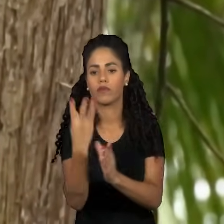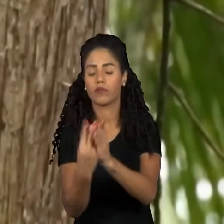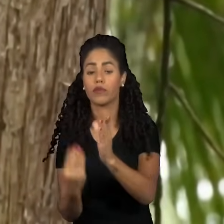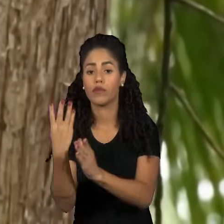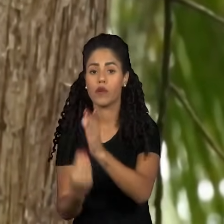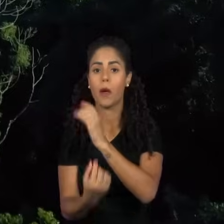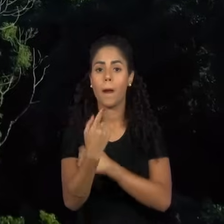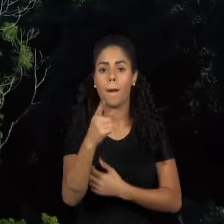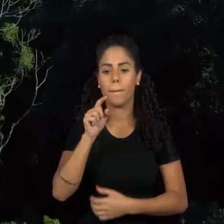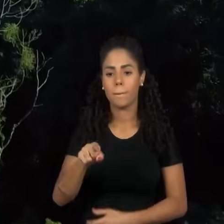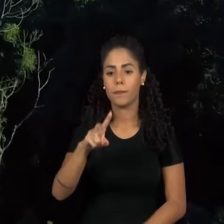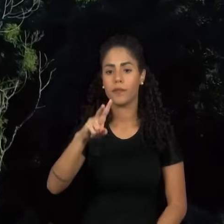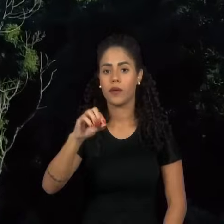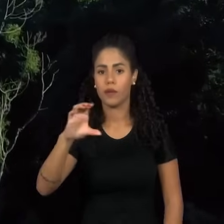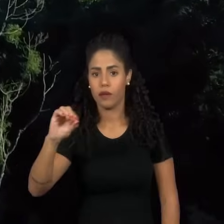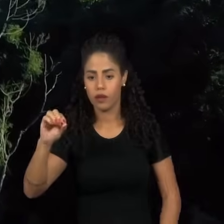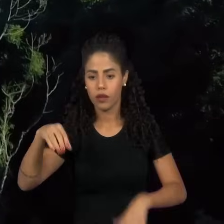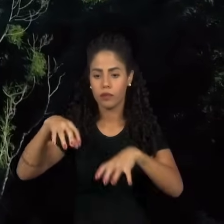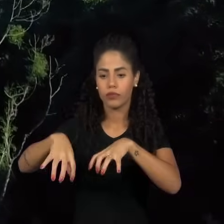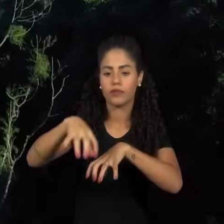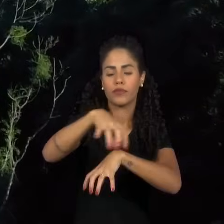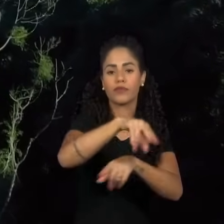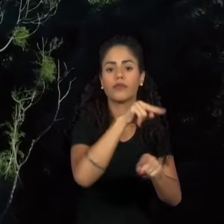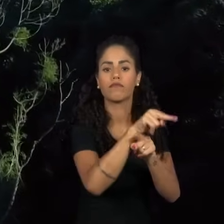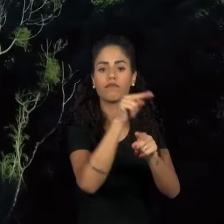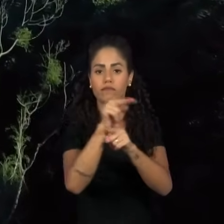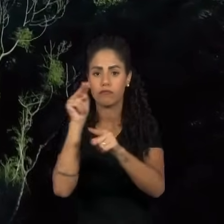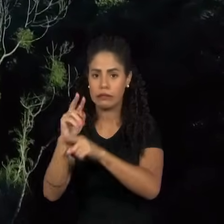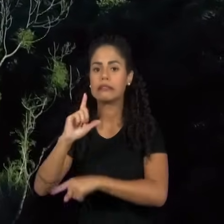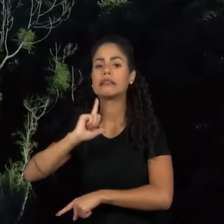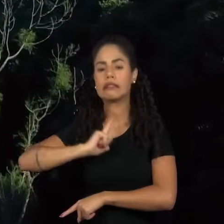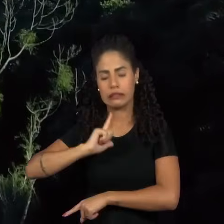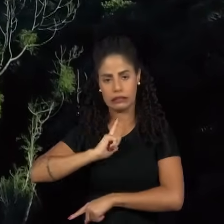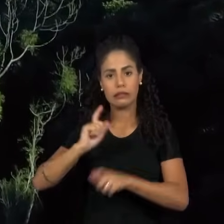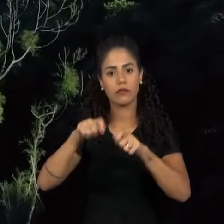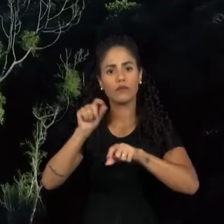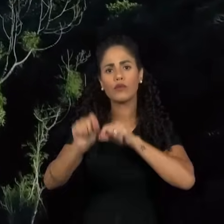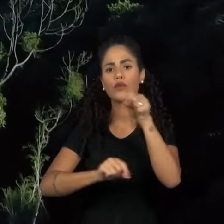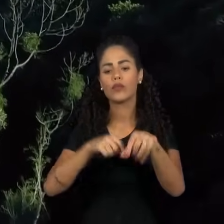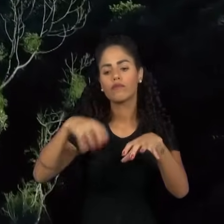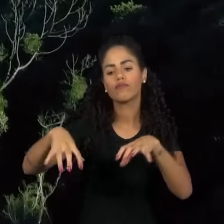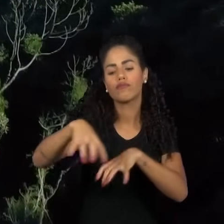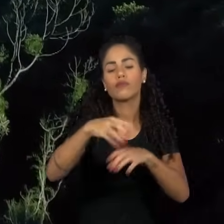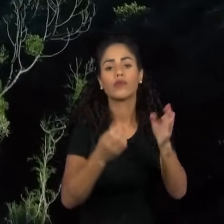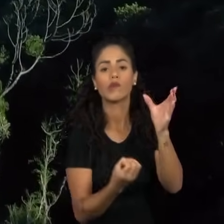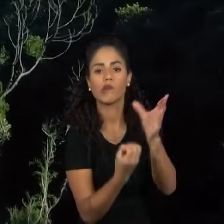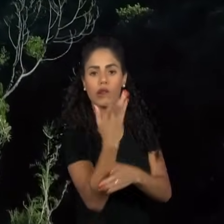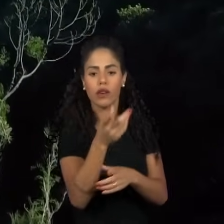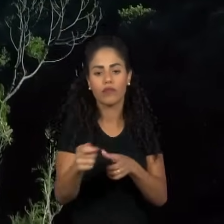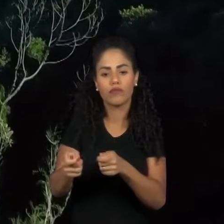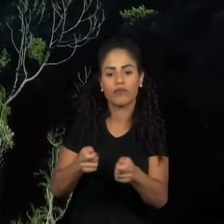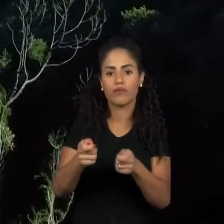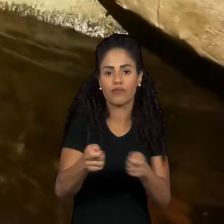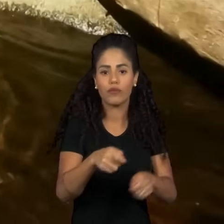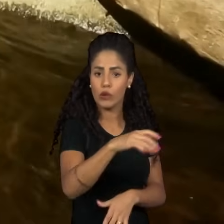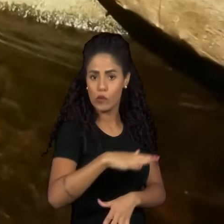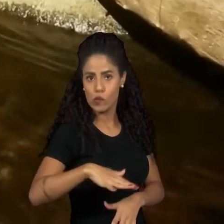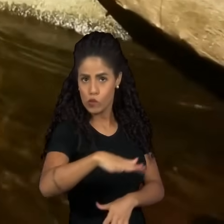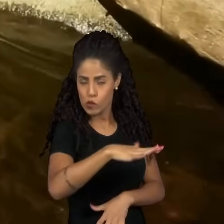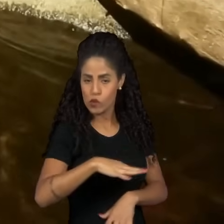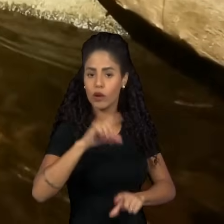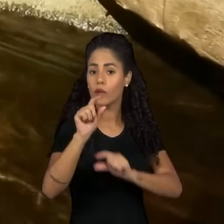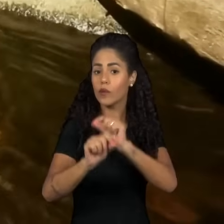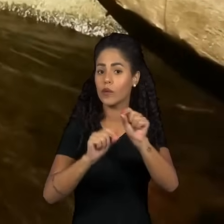de 1.500 unidades de conservação municipais, aquelas criadas e geridas localmente. É